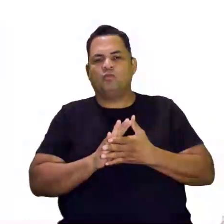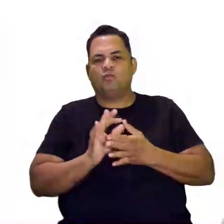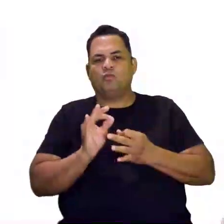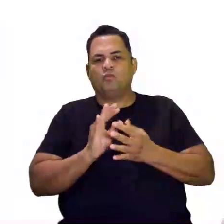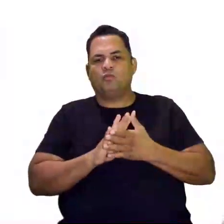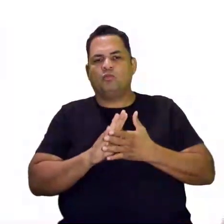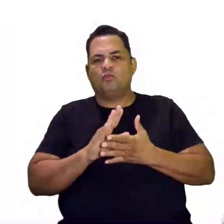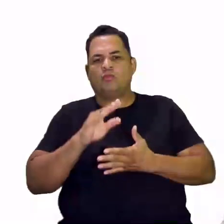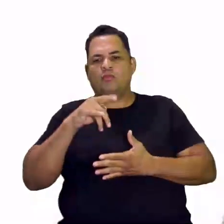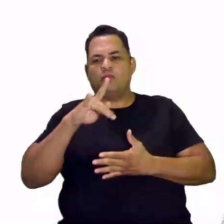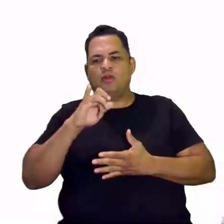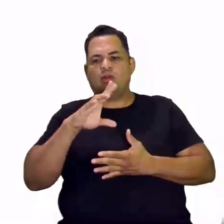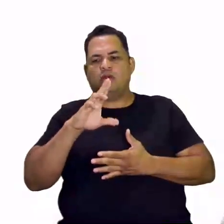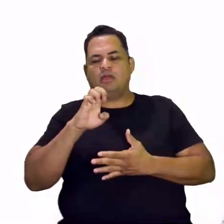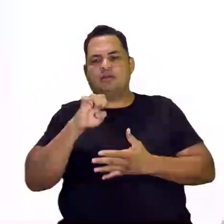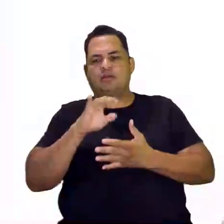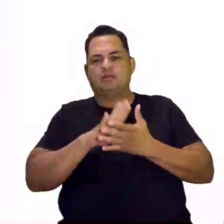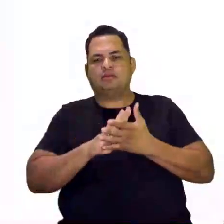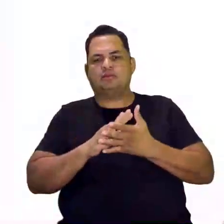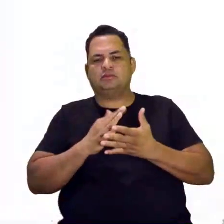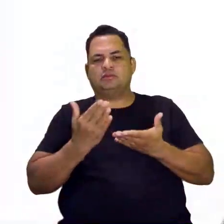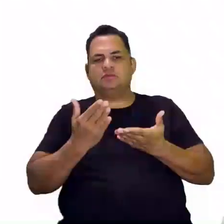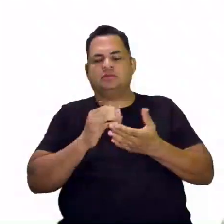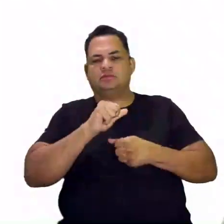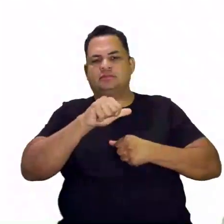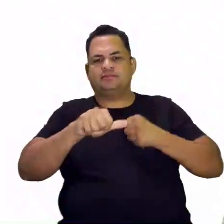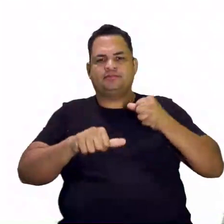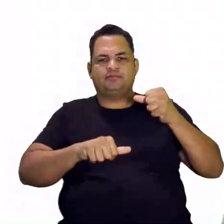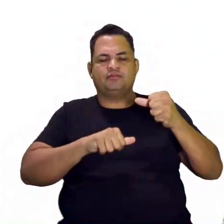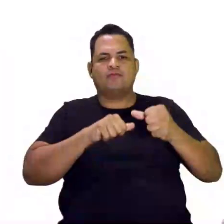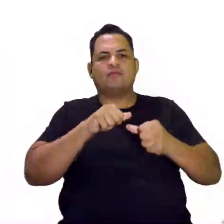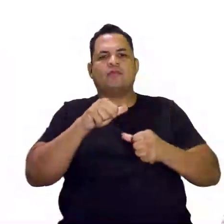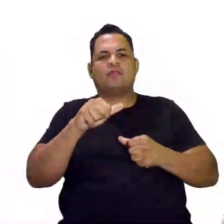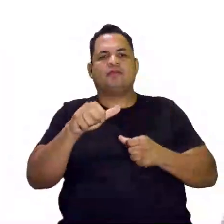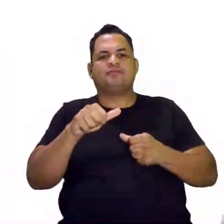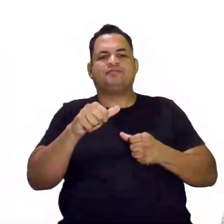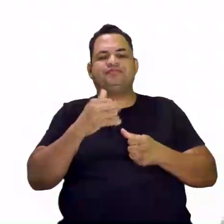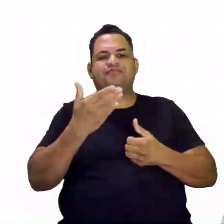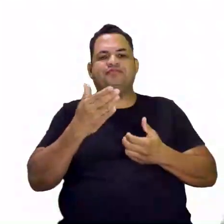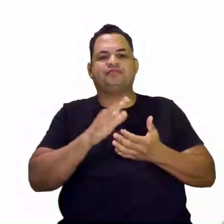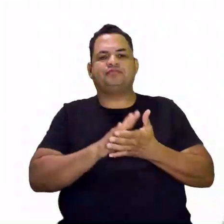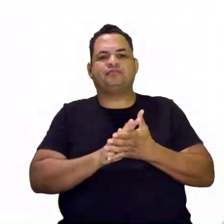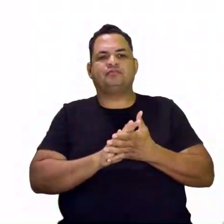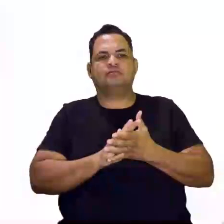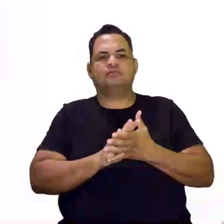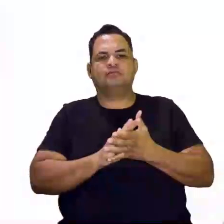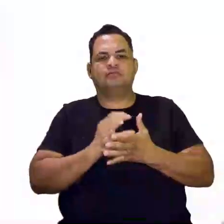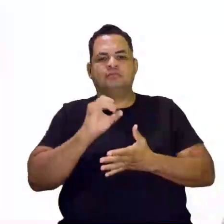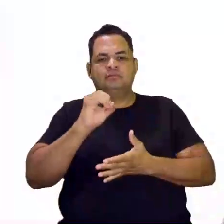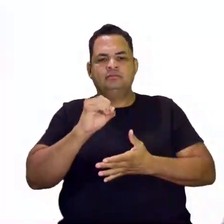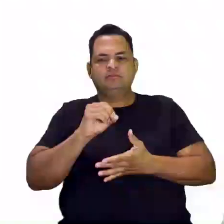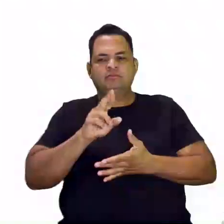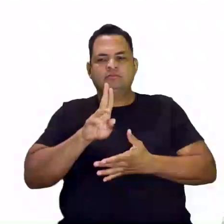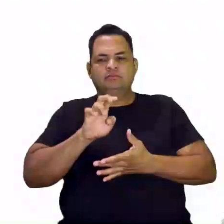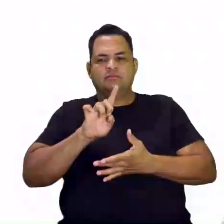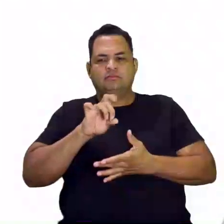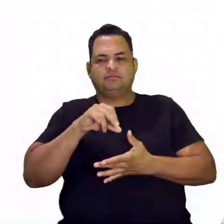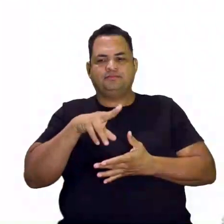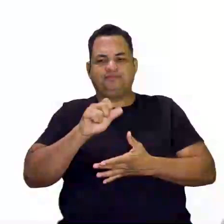esses procariontes aeróbios e fotossintetizantes se transformaram em uma